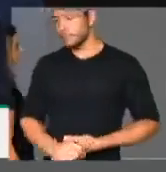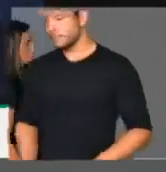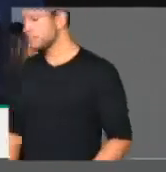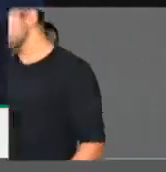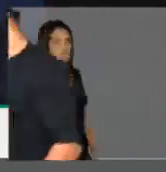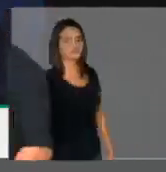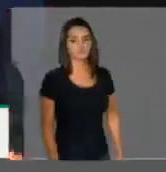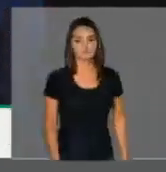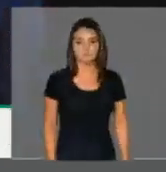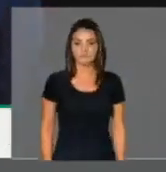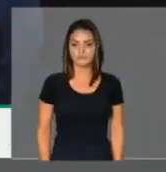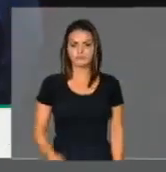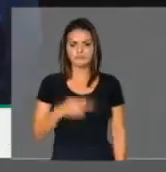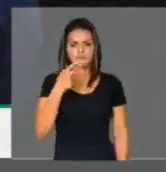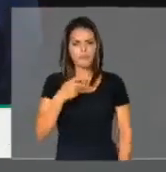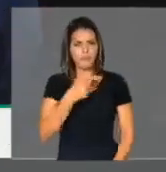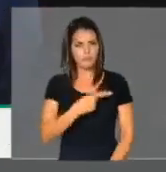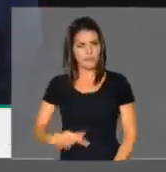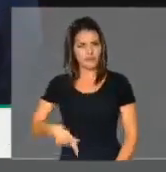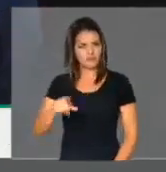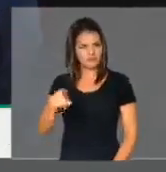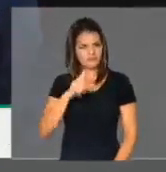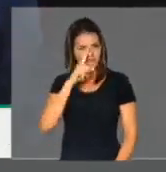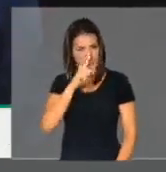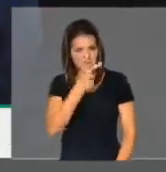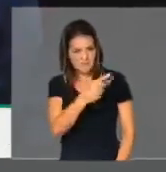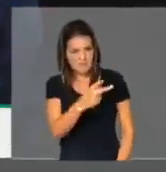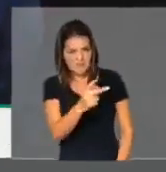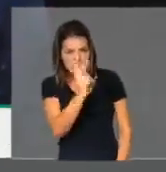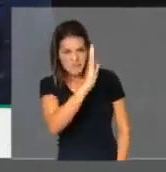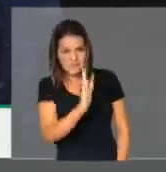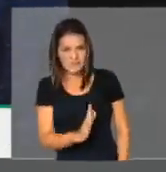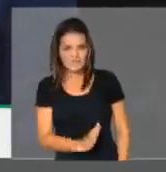presidente era um perigo para o país. Nós queríamos do PSOL